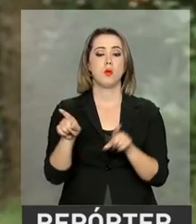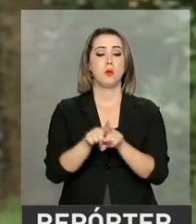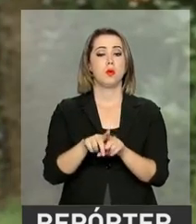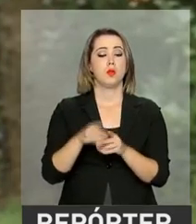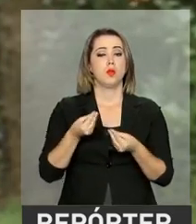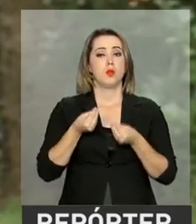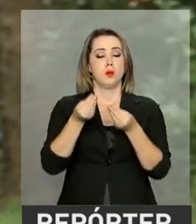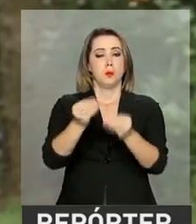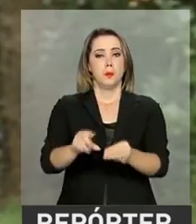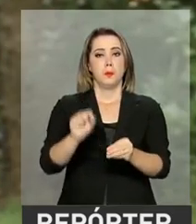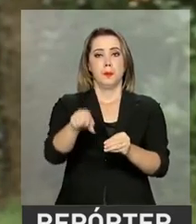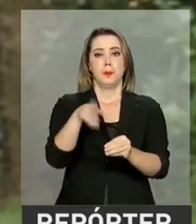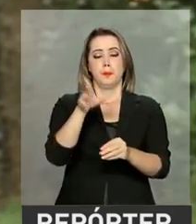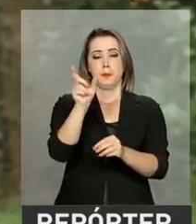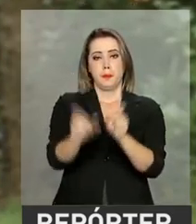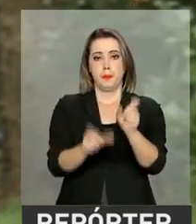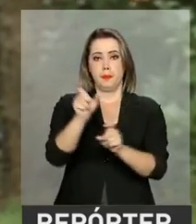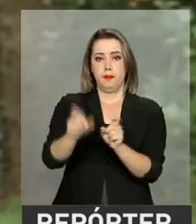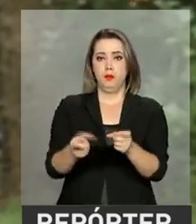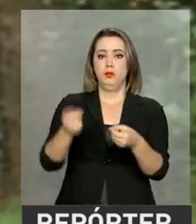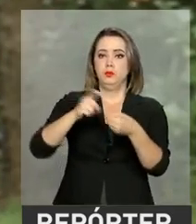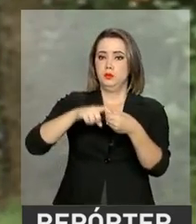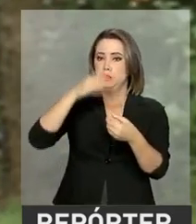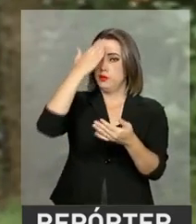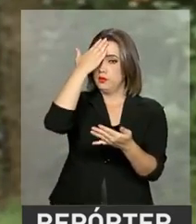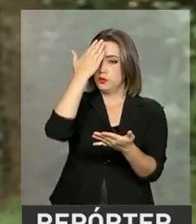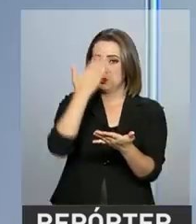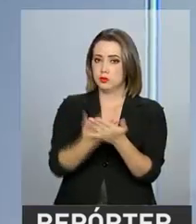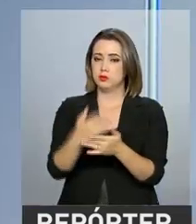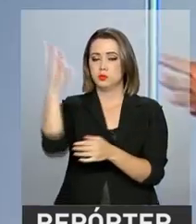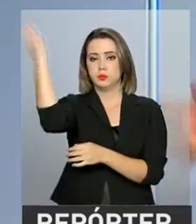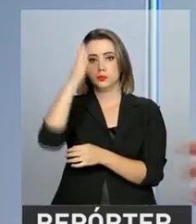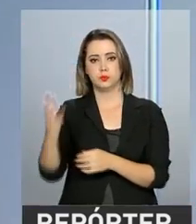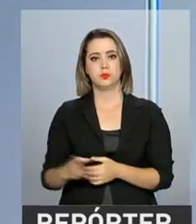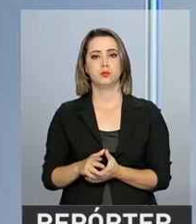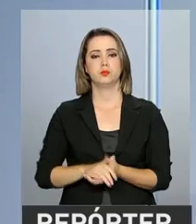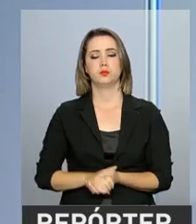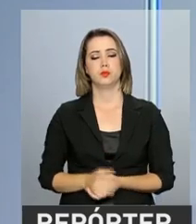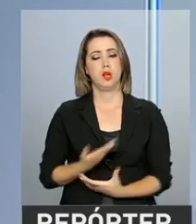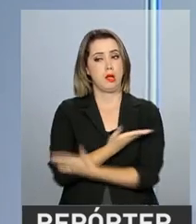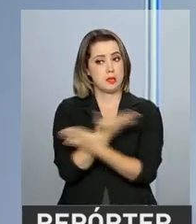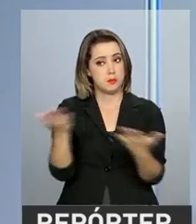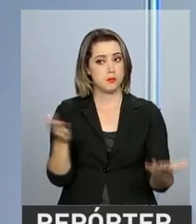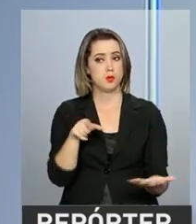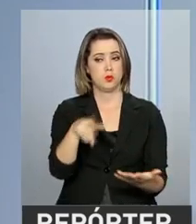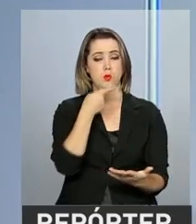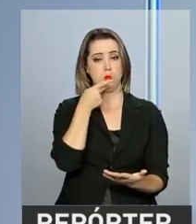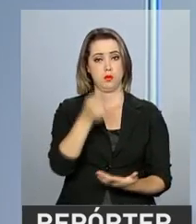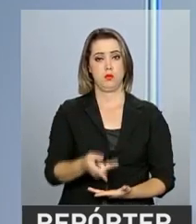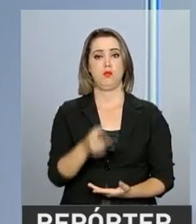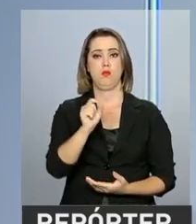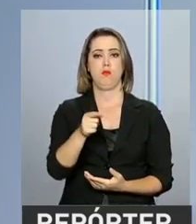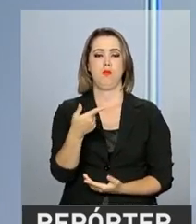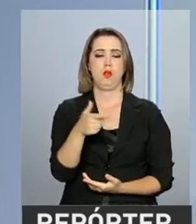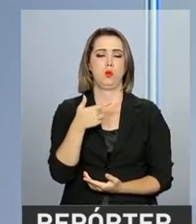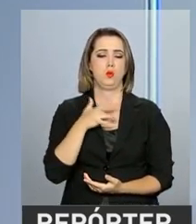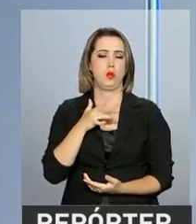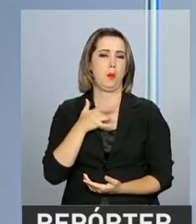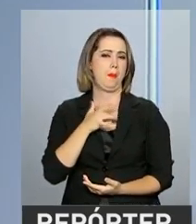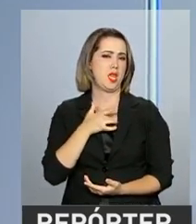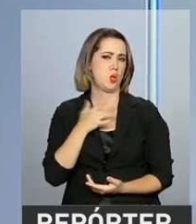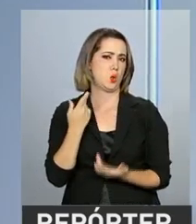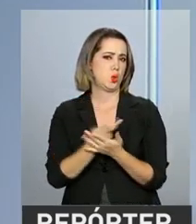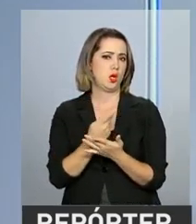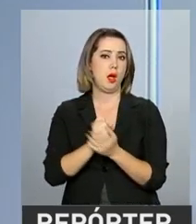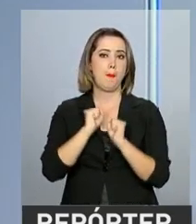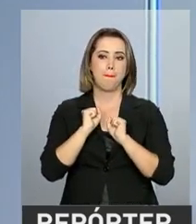transmitiu confiança aos empresários para que invistam no Brasil. Aos investidores, eu digo sem medo de errar,